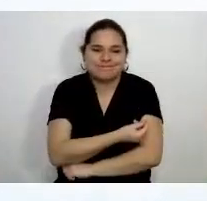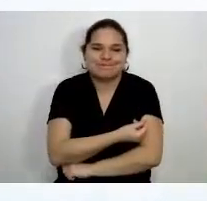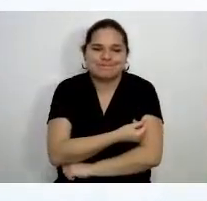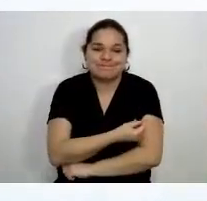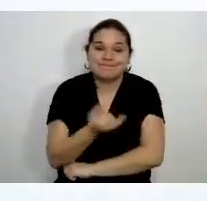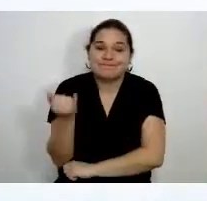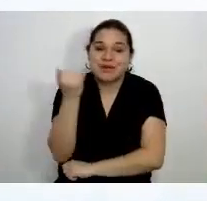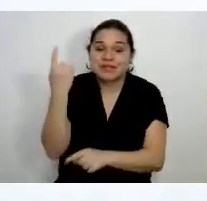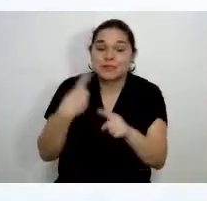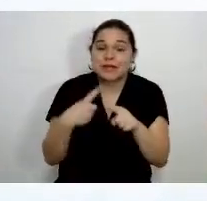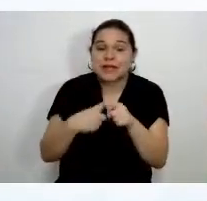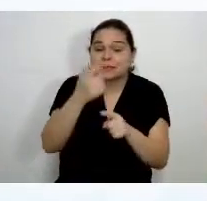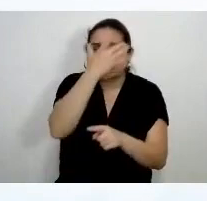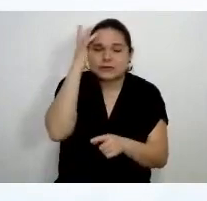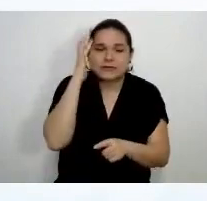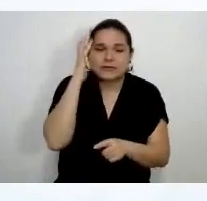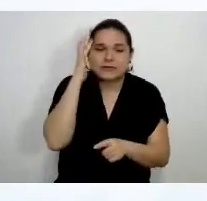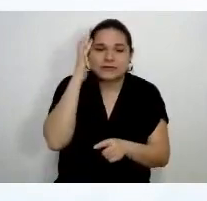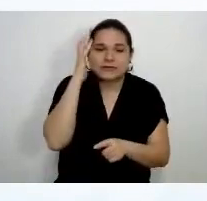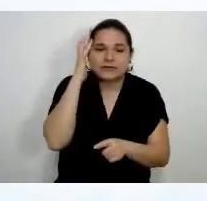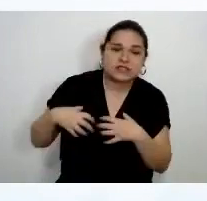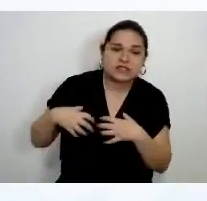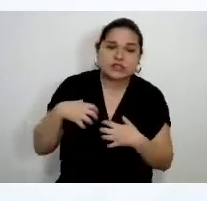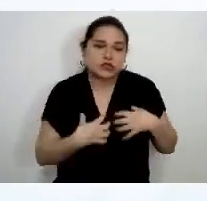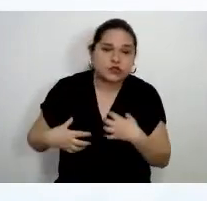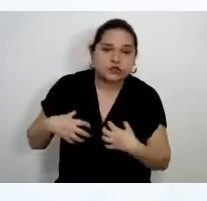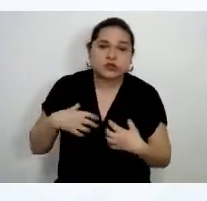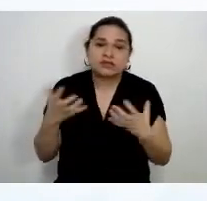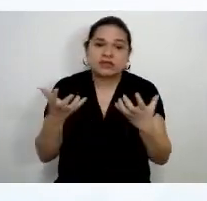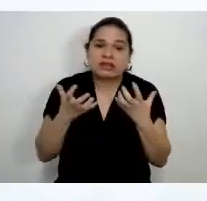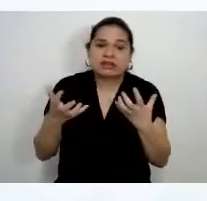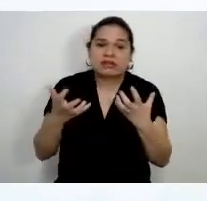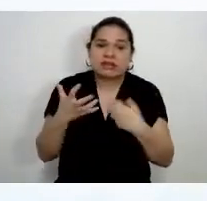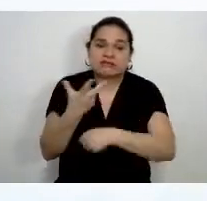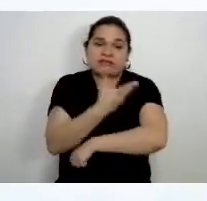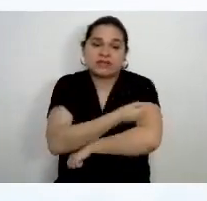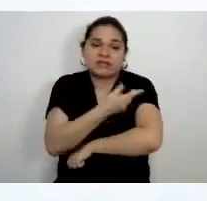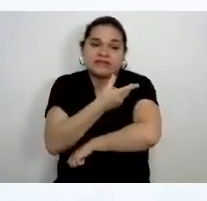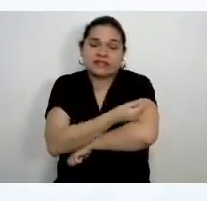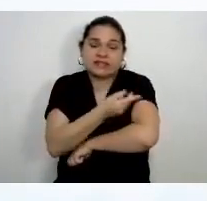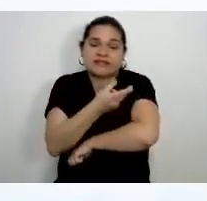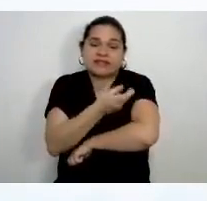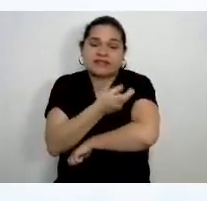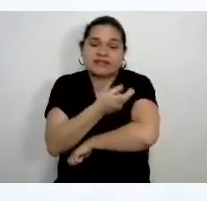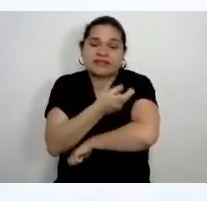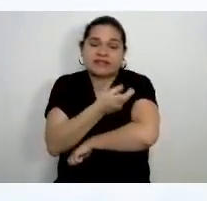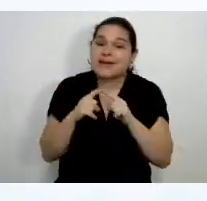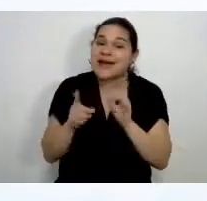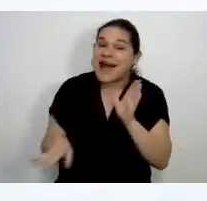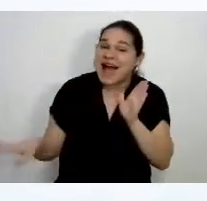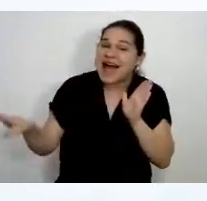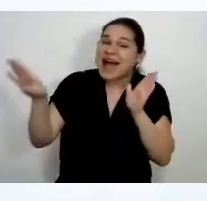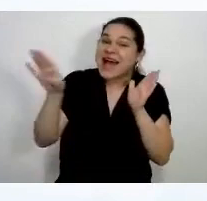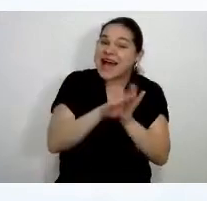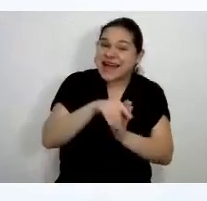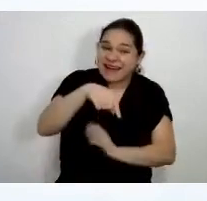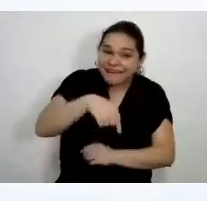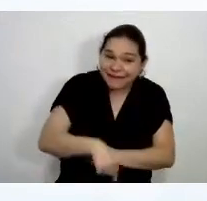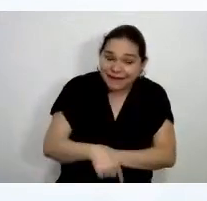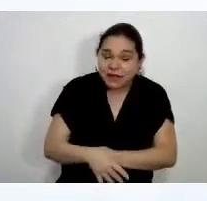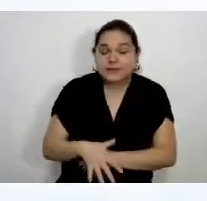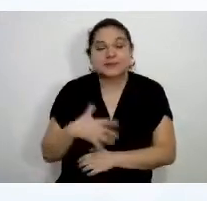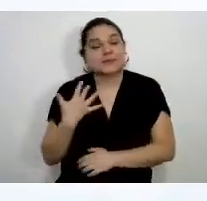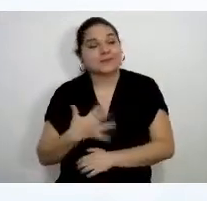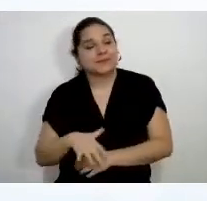ficam assim na ansiedade, eu quero a vacina, mas tem que ver que até chegar na gente, né, e para quem vai ser,